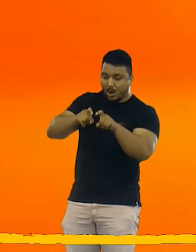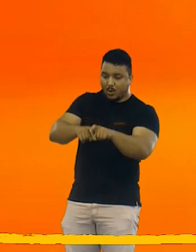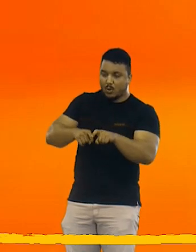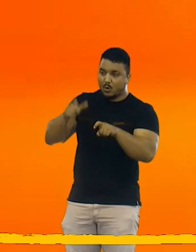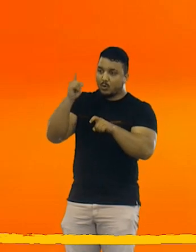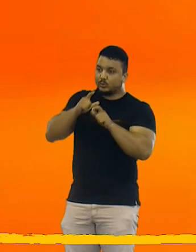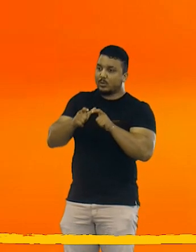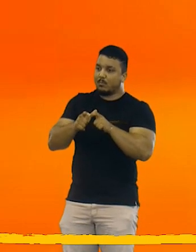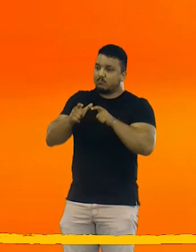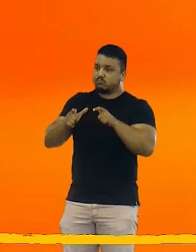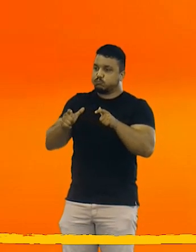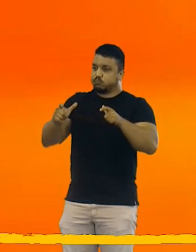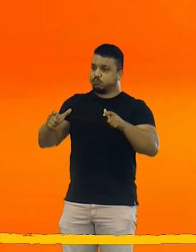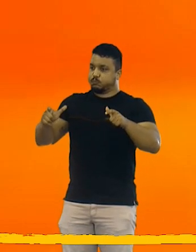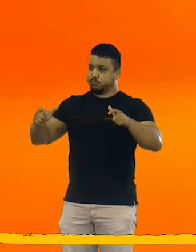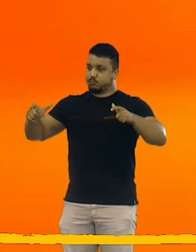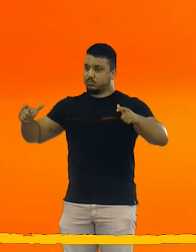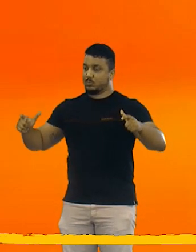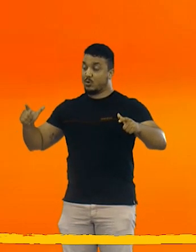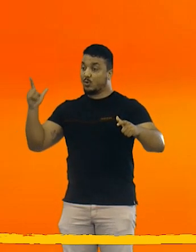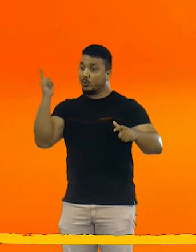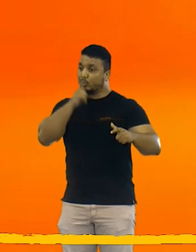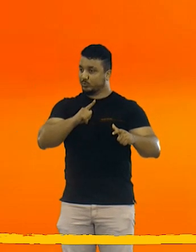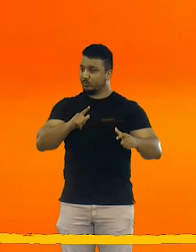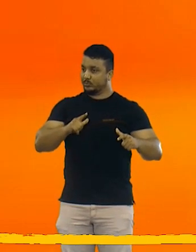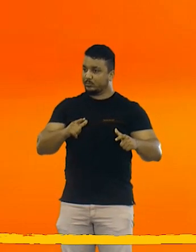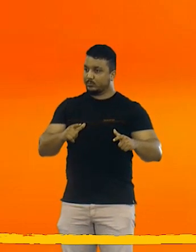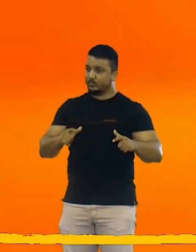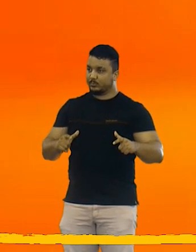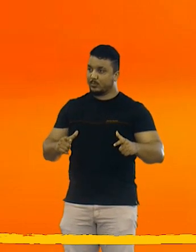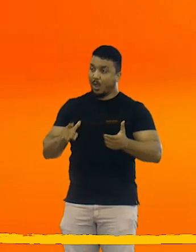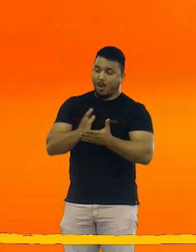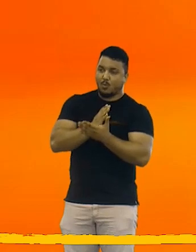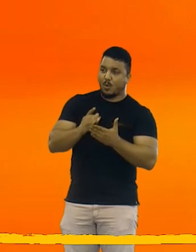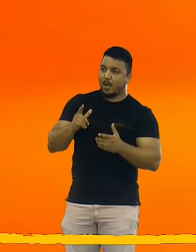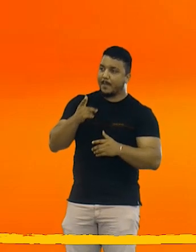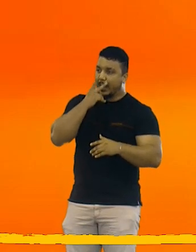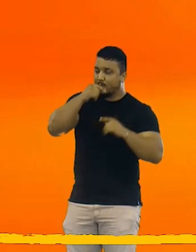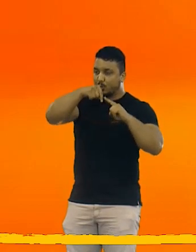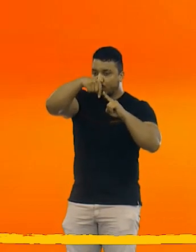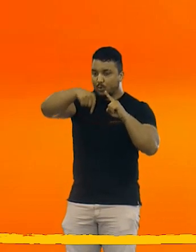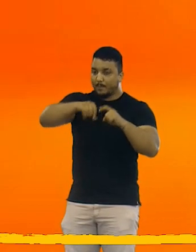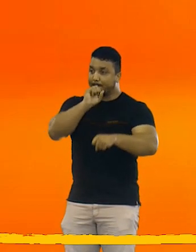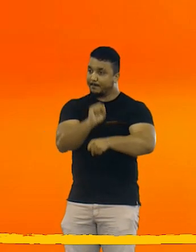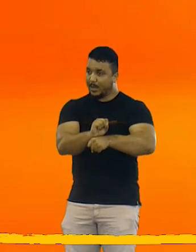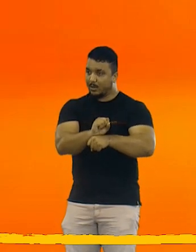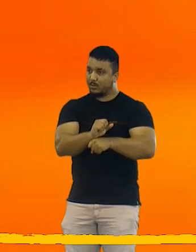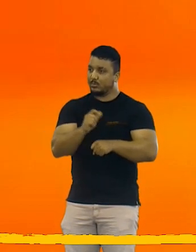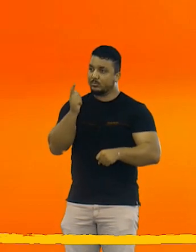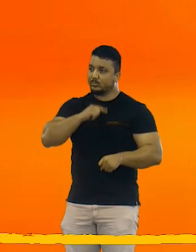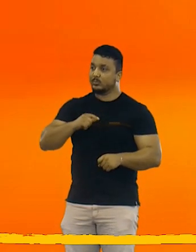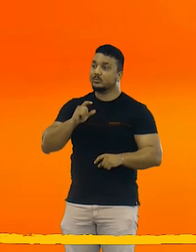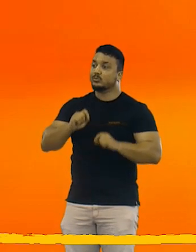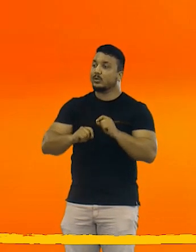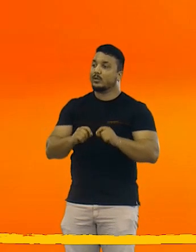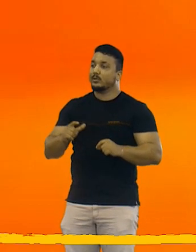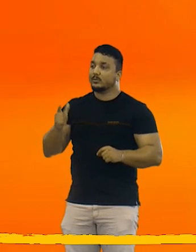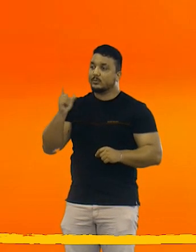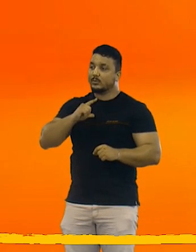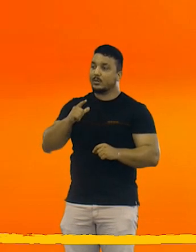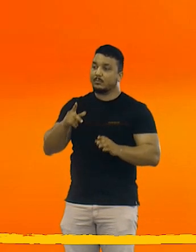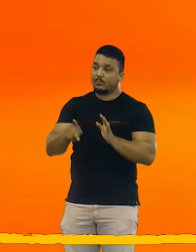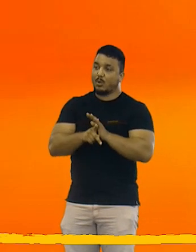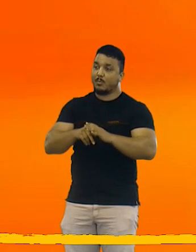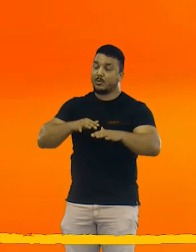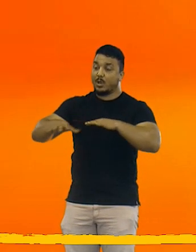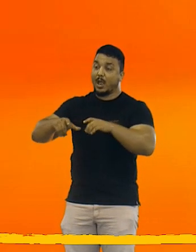crescer. Ou pelo menos parou de cair em muitos locais. Esses sinais trocados sugerem que a dinâmica